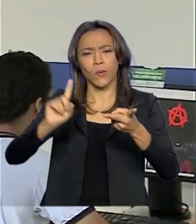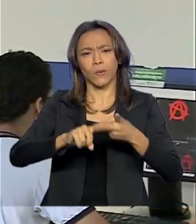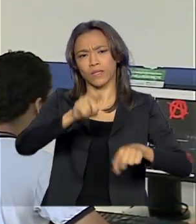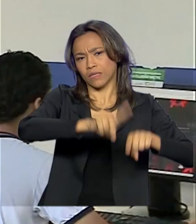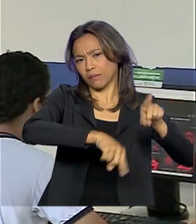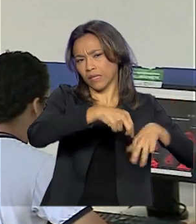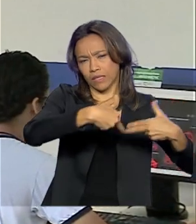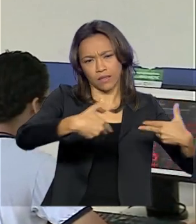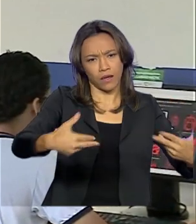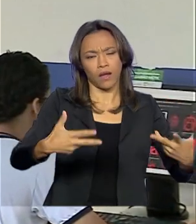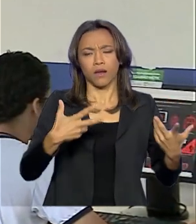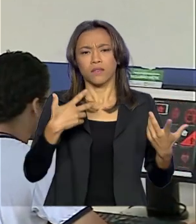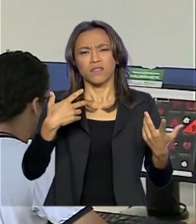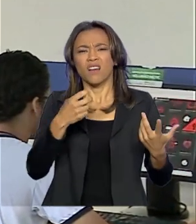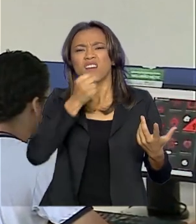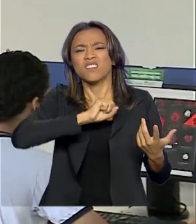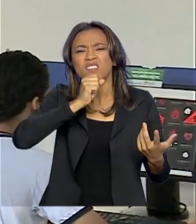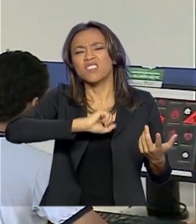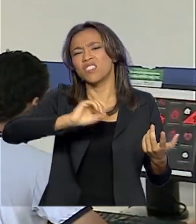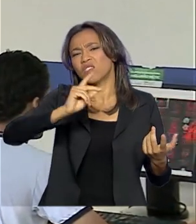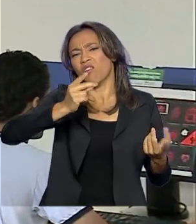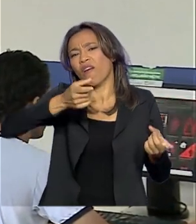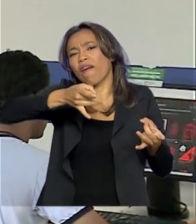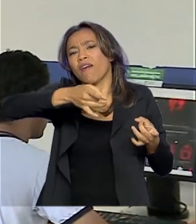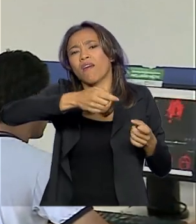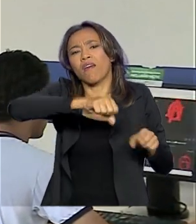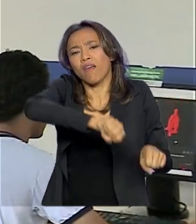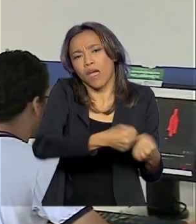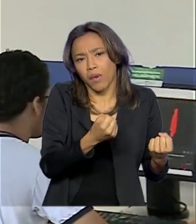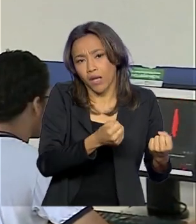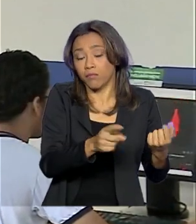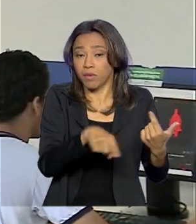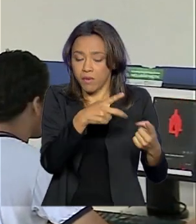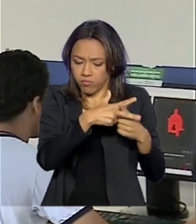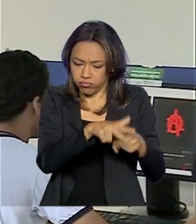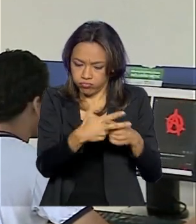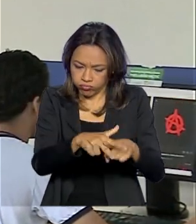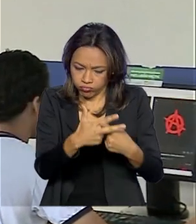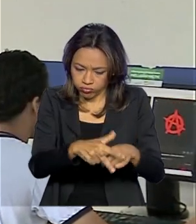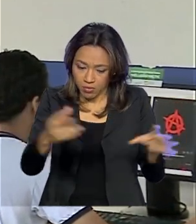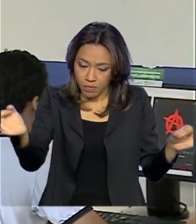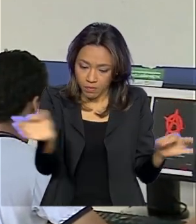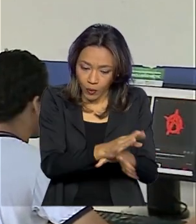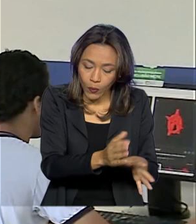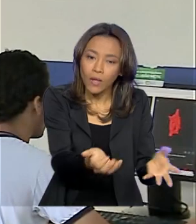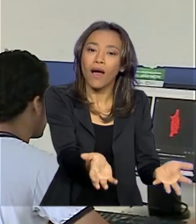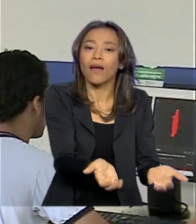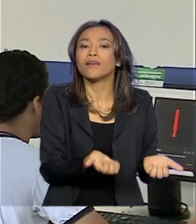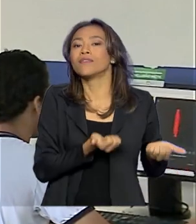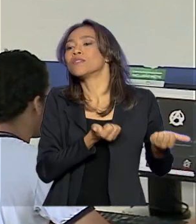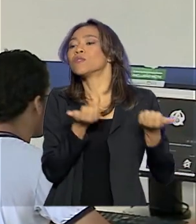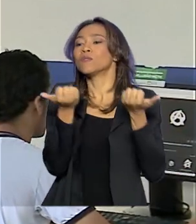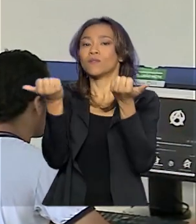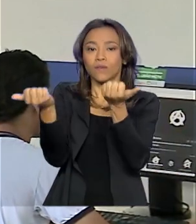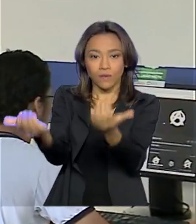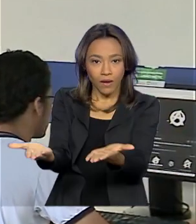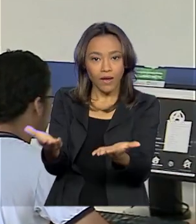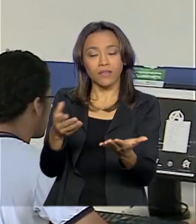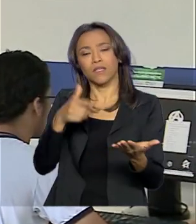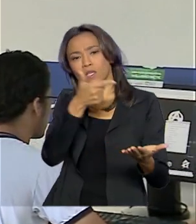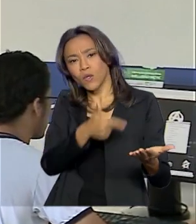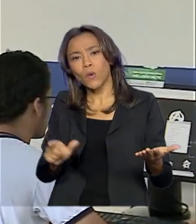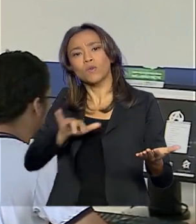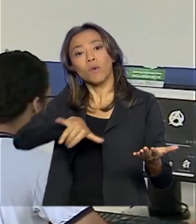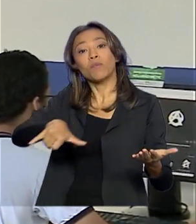aparelhos eletroeletrônicos antigos ou quebrados. Depois de uma triagem, as máquinas são transformadas e as peças são